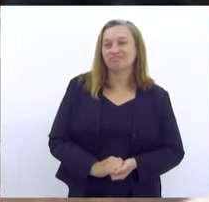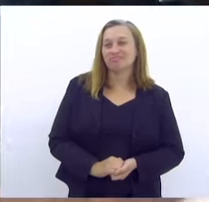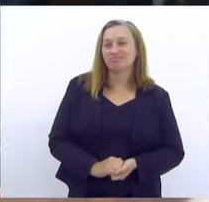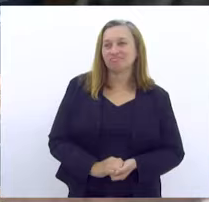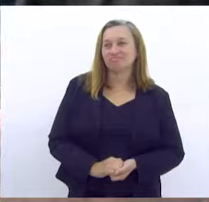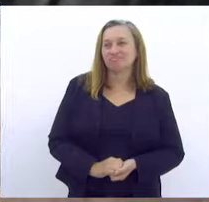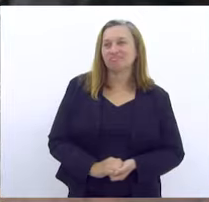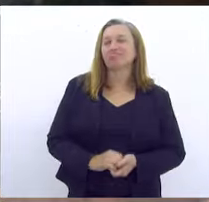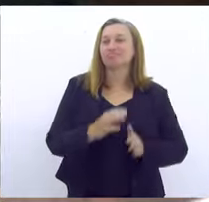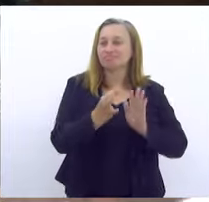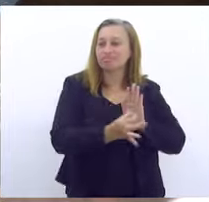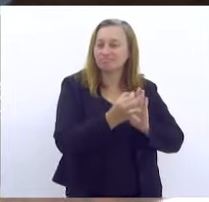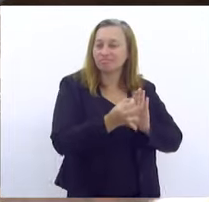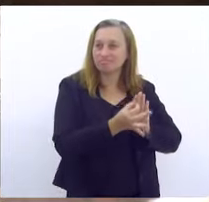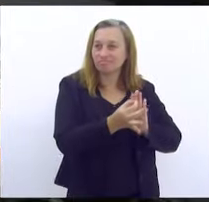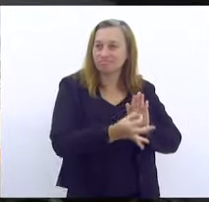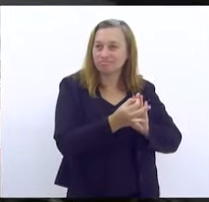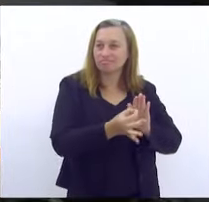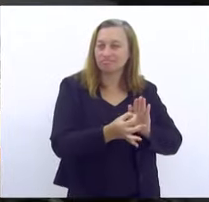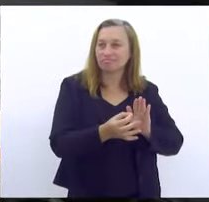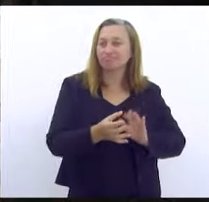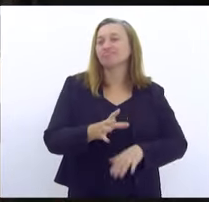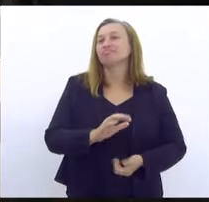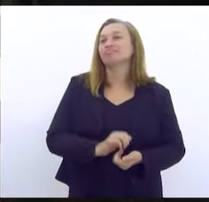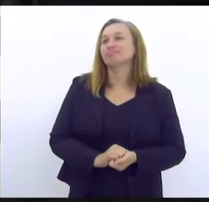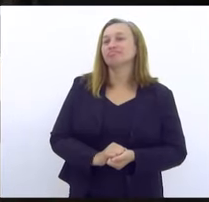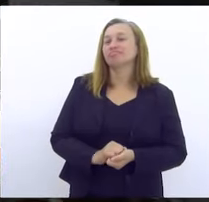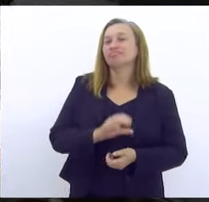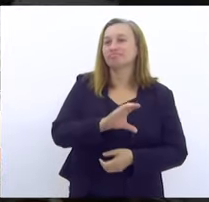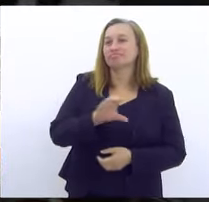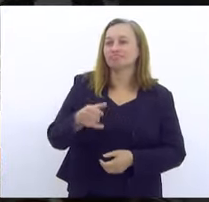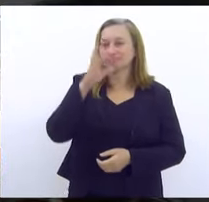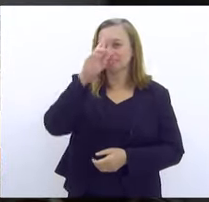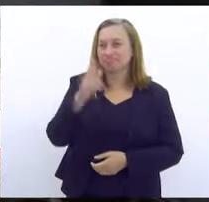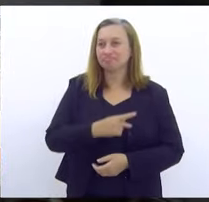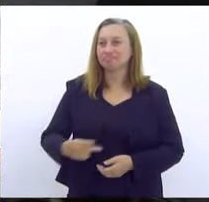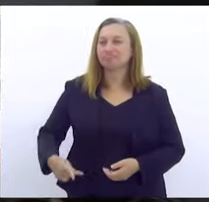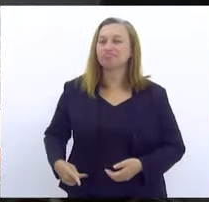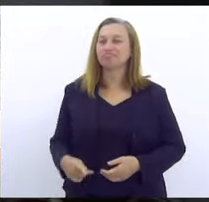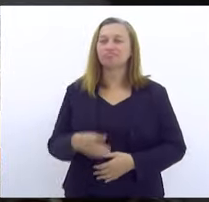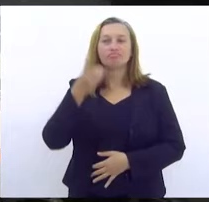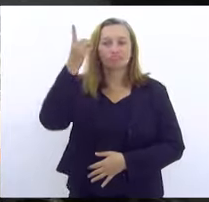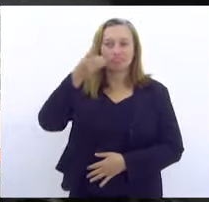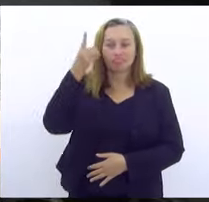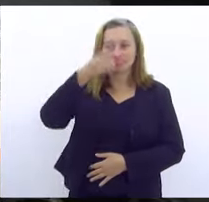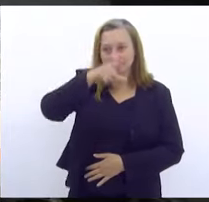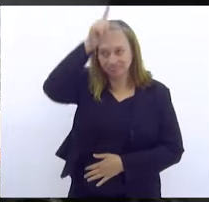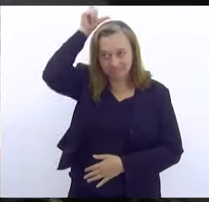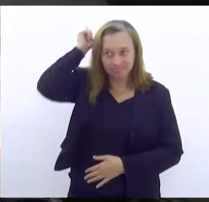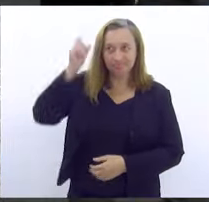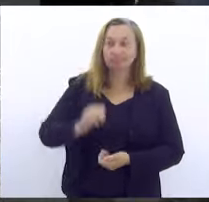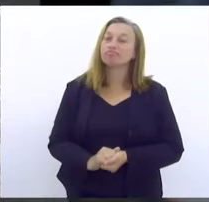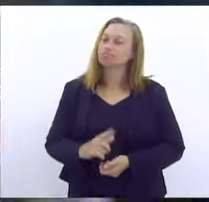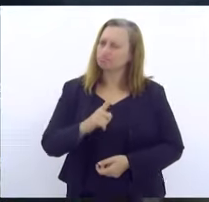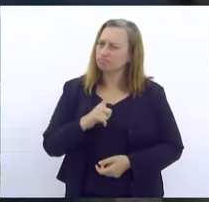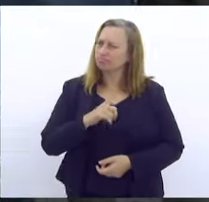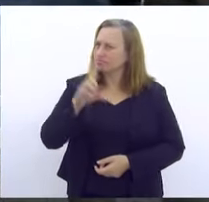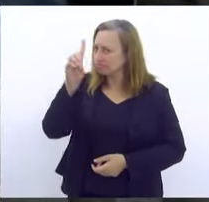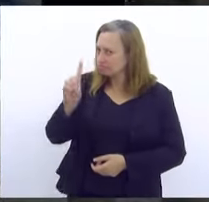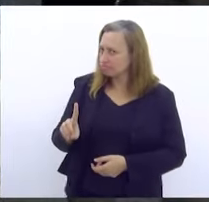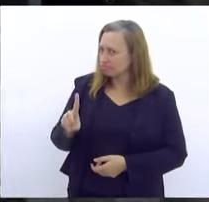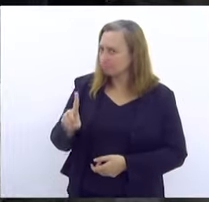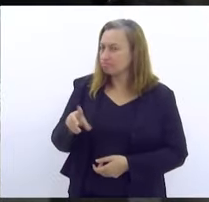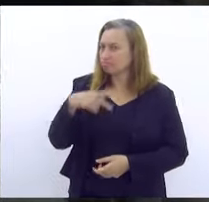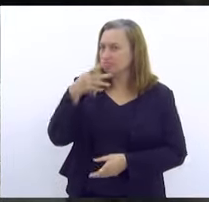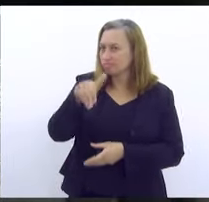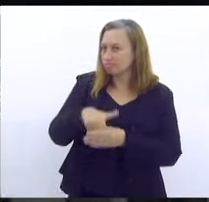Acompanho o parecer da CCJ, presidente. Pela Comissão de Orçamento e Finanças. Presidente. Deputado Luiz Paulo. Eu tenho o direito a